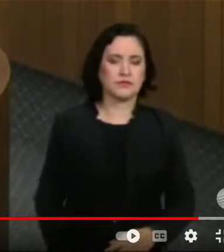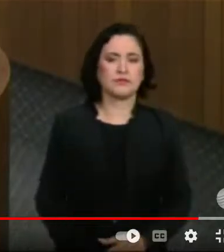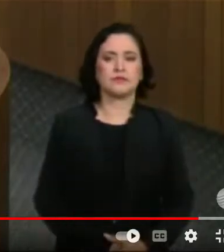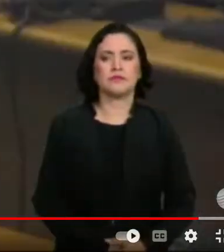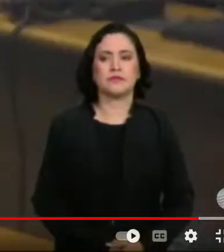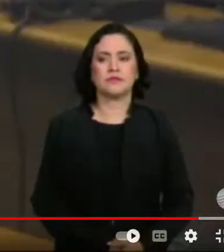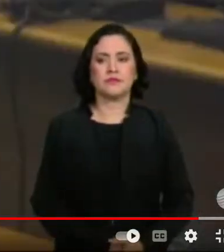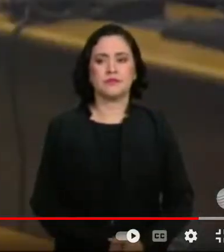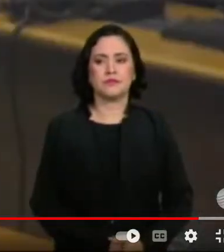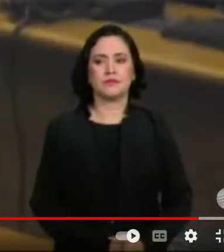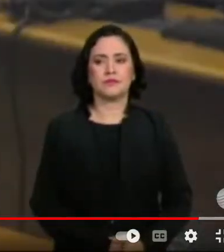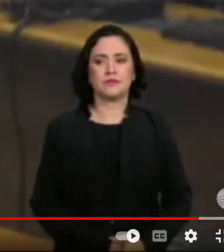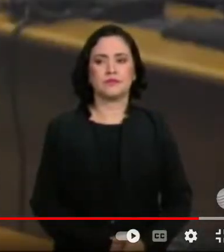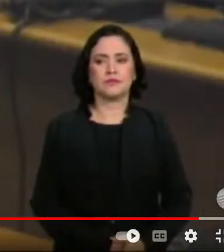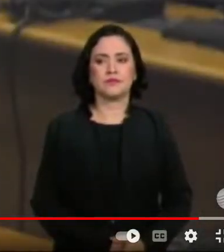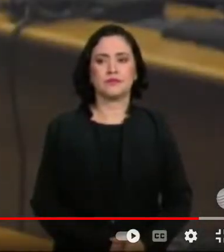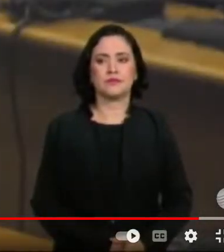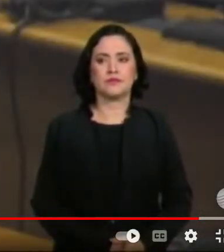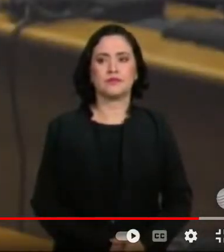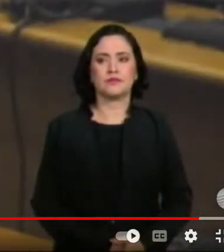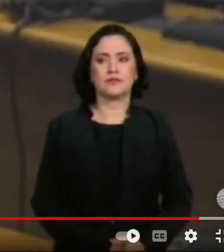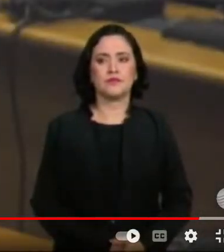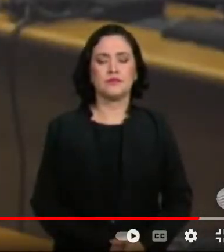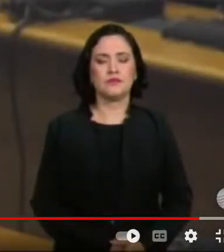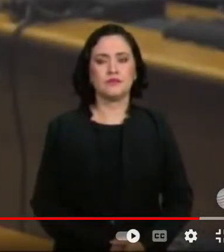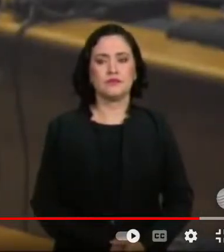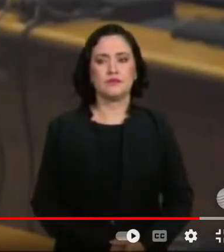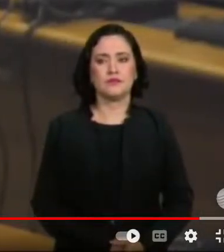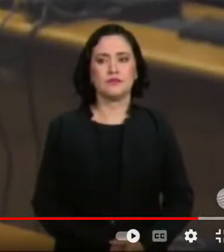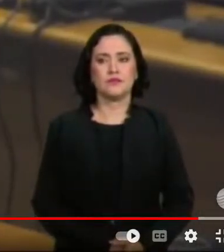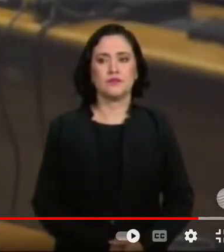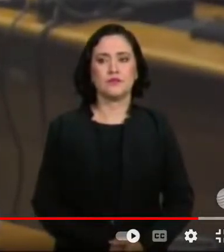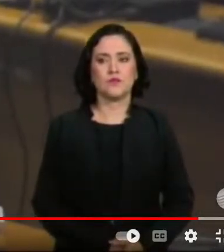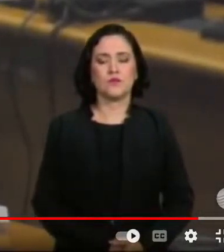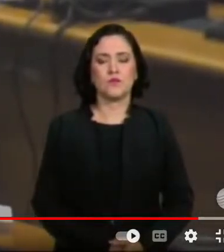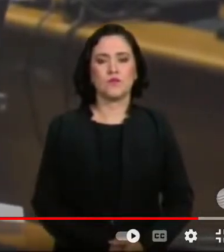Próximo orador.